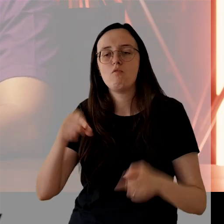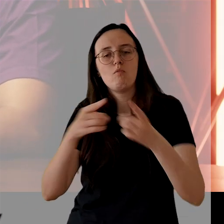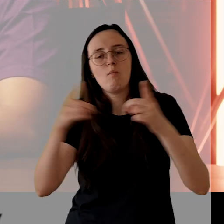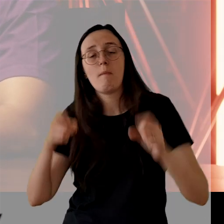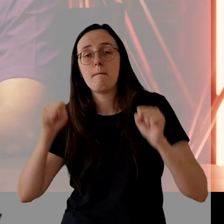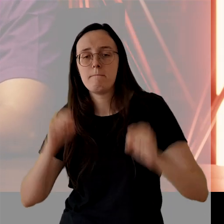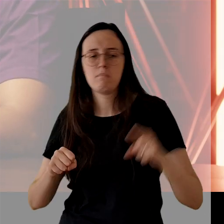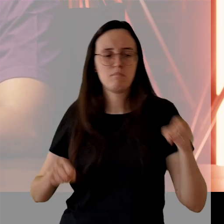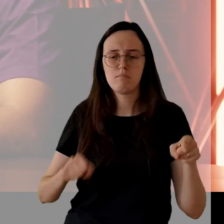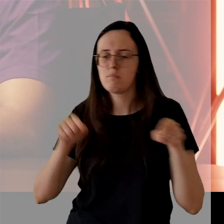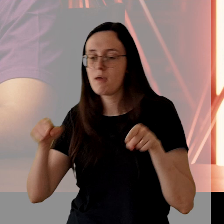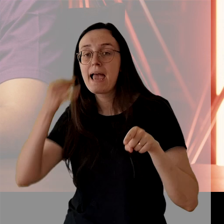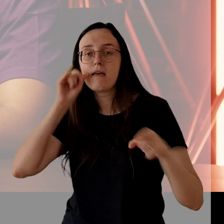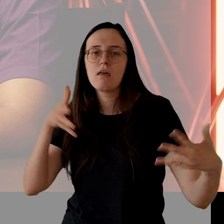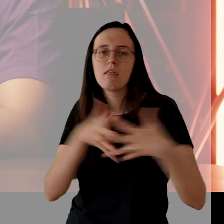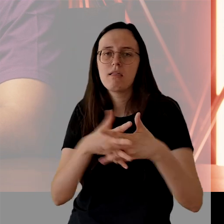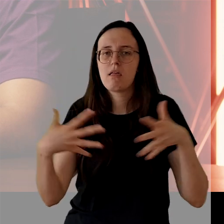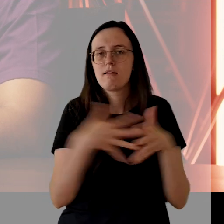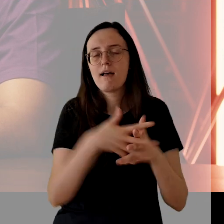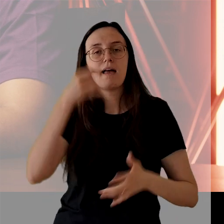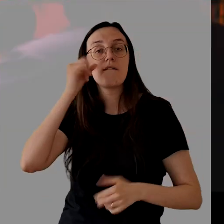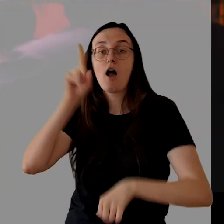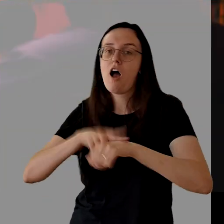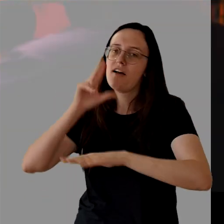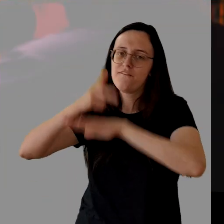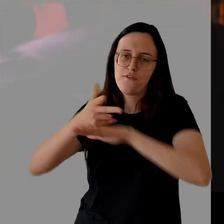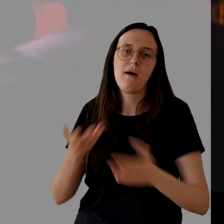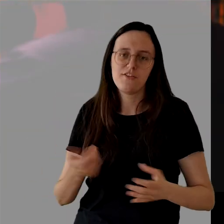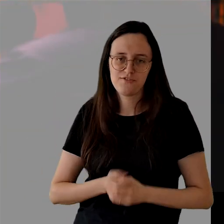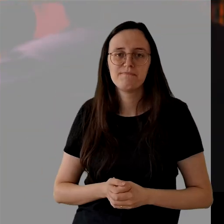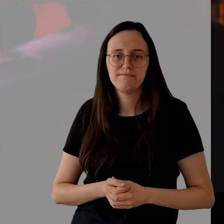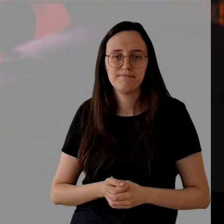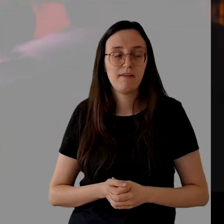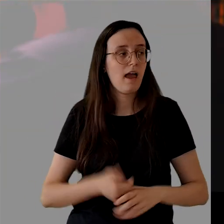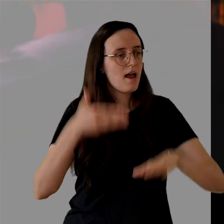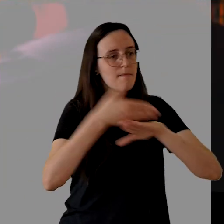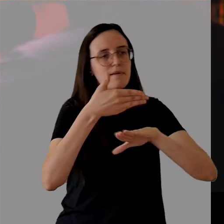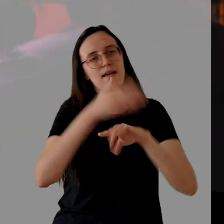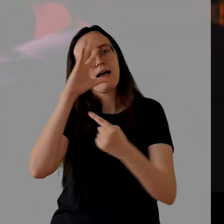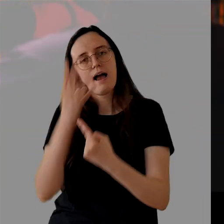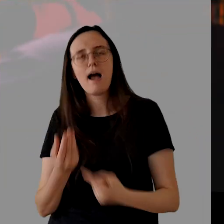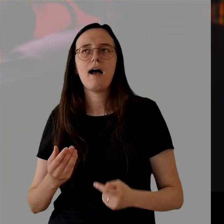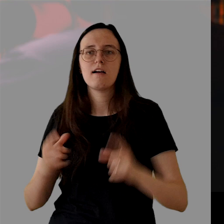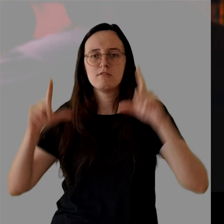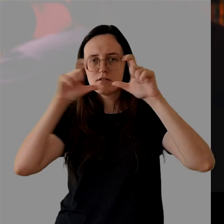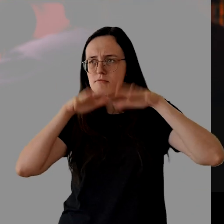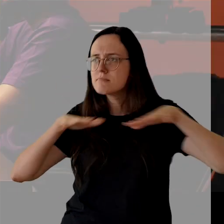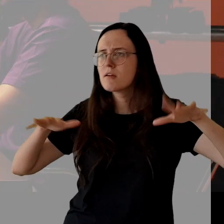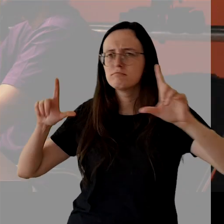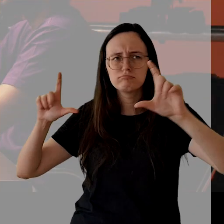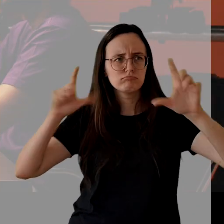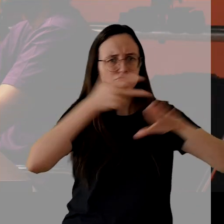no outro, para evitar esse atrito lá na hora da filmagem, né? Então participa ali a arte, a fotografia... Isso,